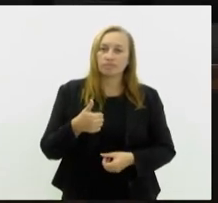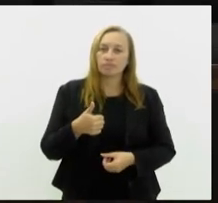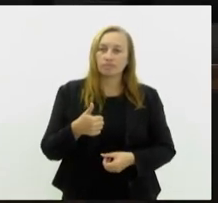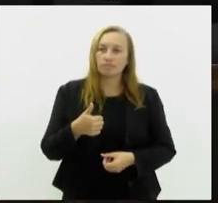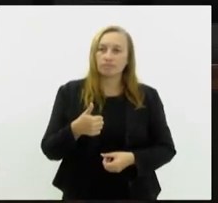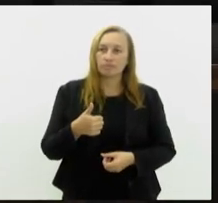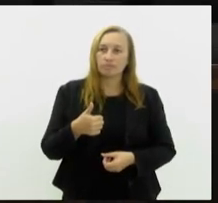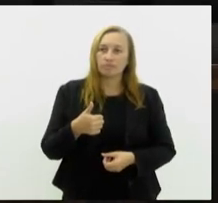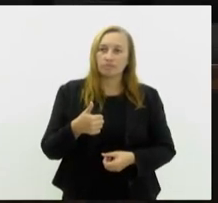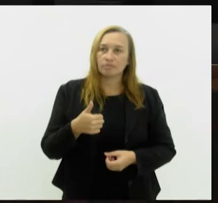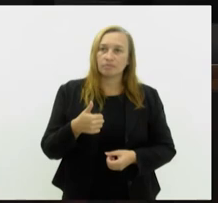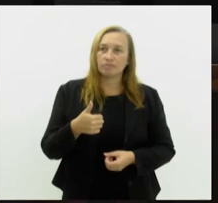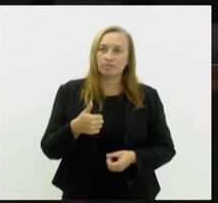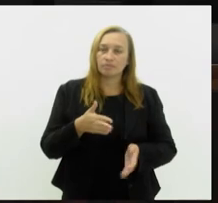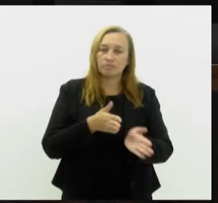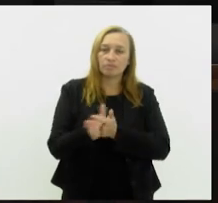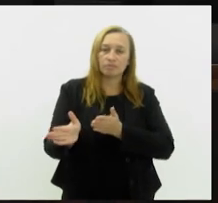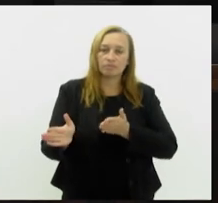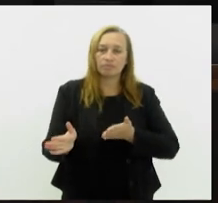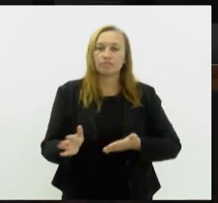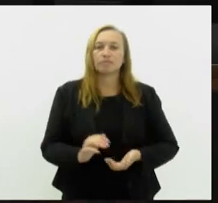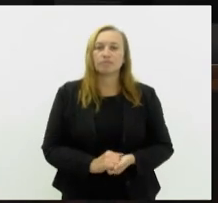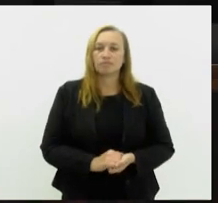a promulgação.